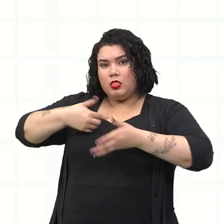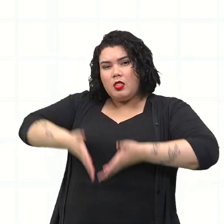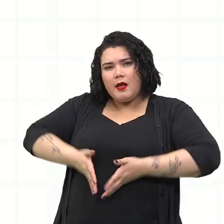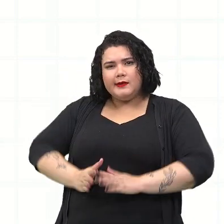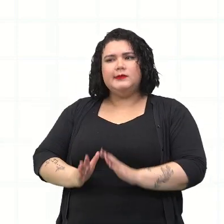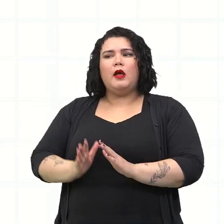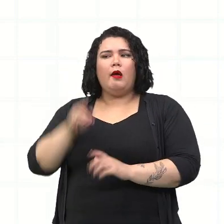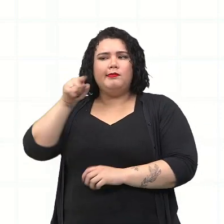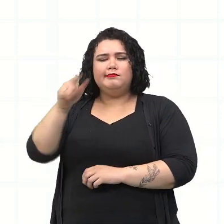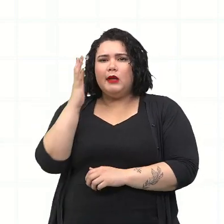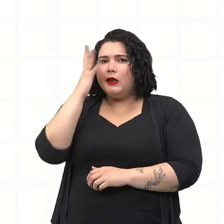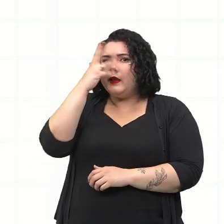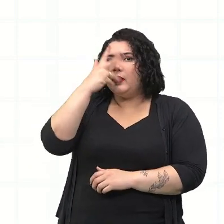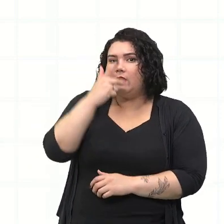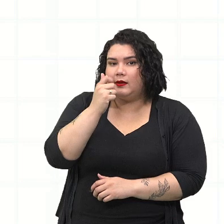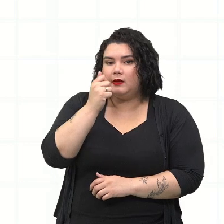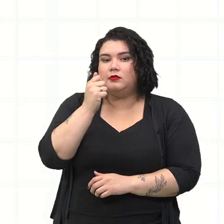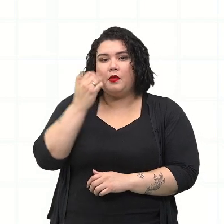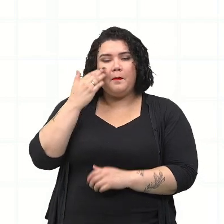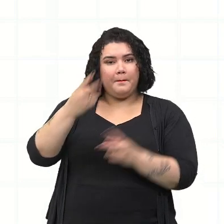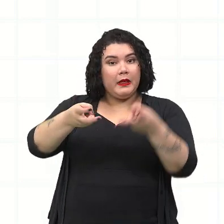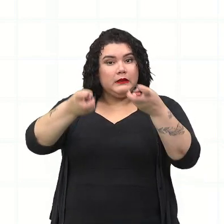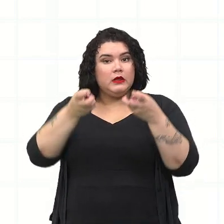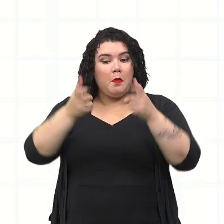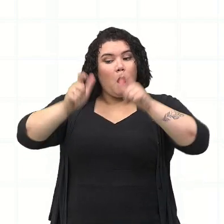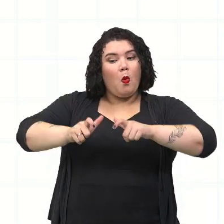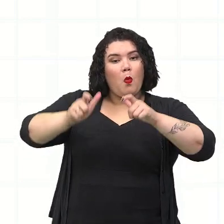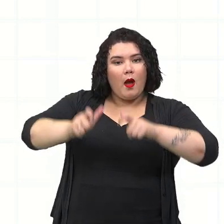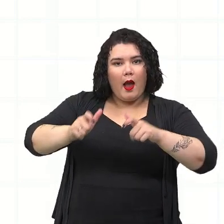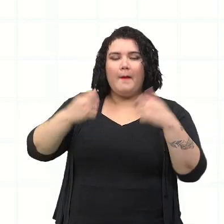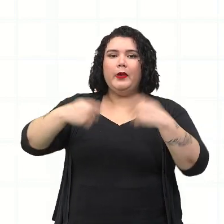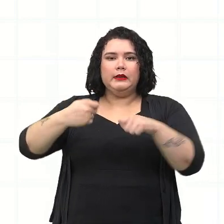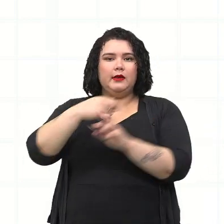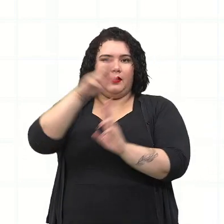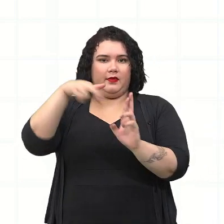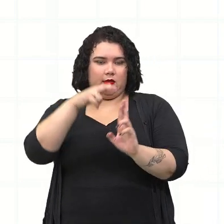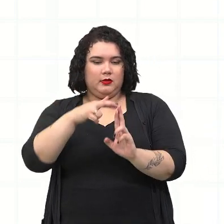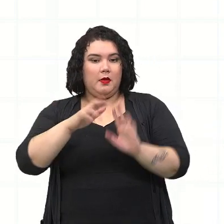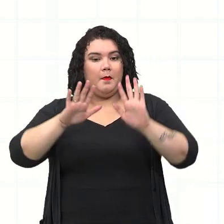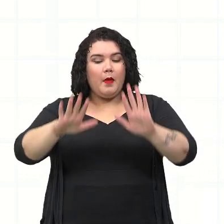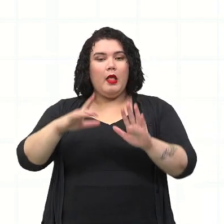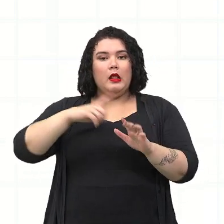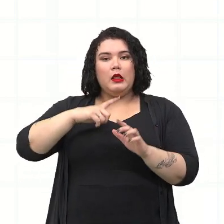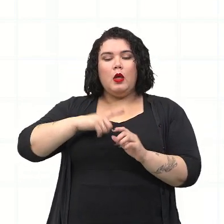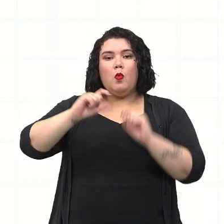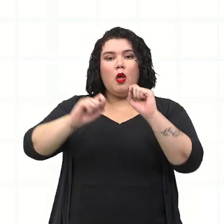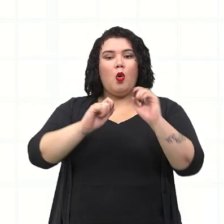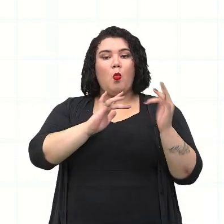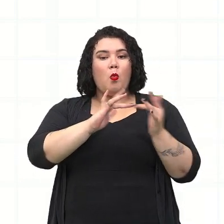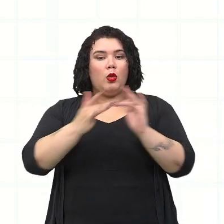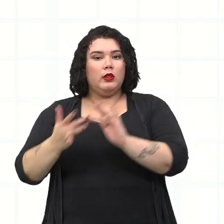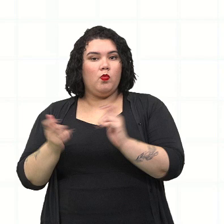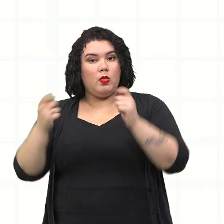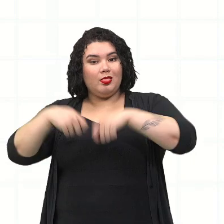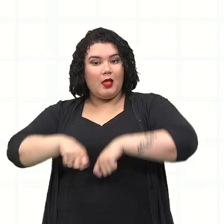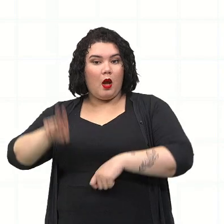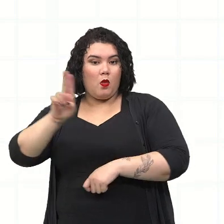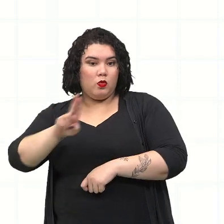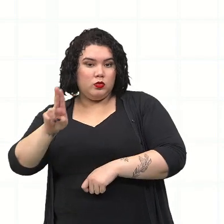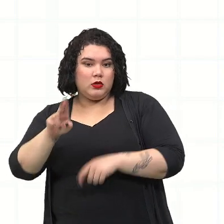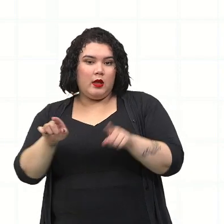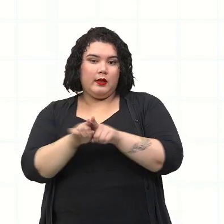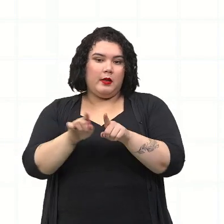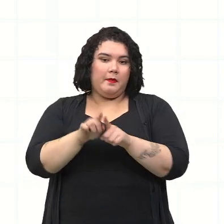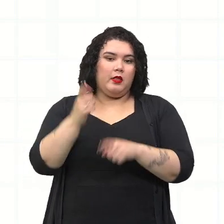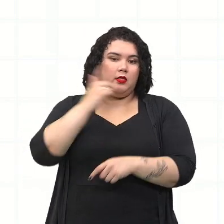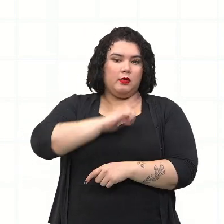Aqui no exemplo 2 a gente pode ter uma noção de como usa o onde em contextos em que ele não é apropriado. Novamente, estamos